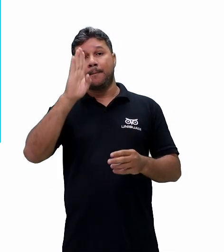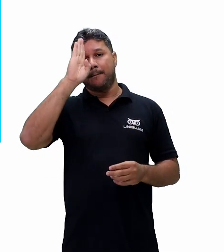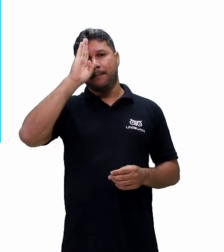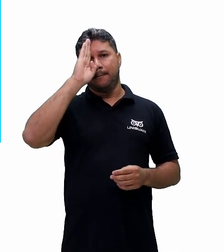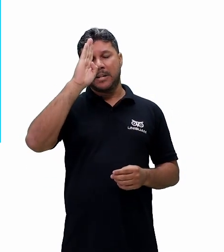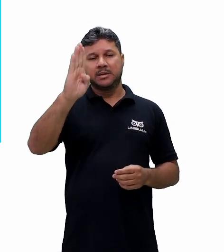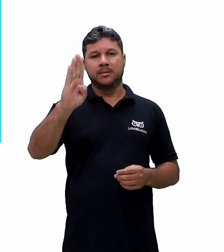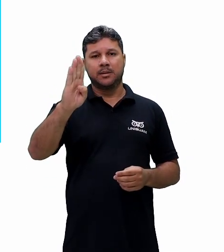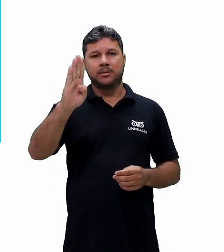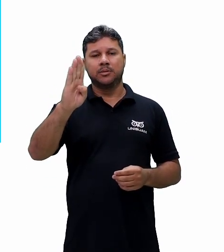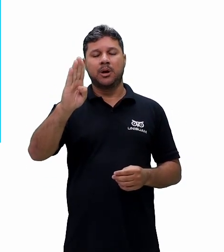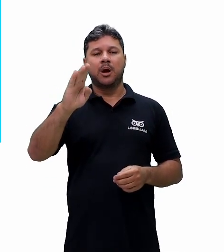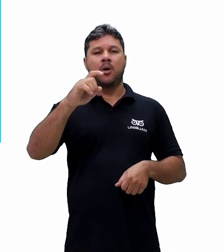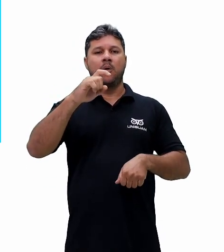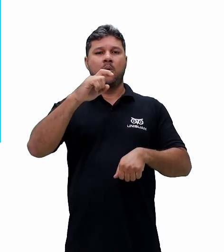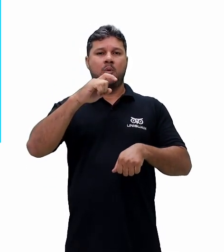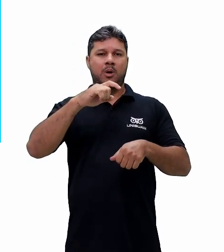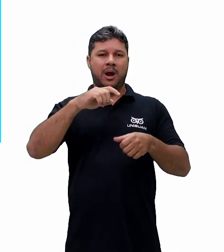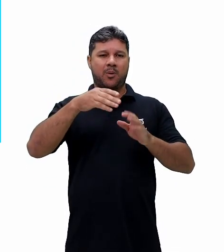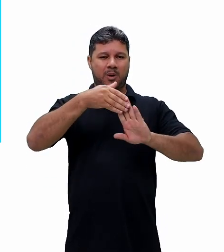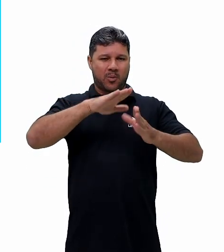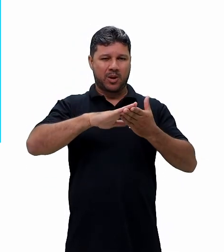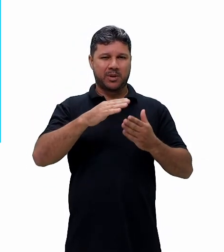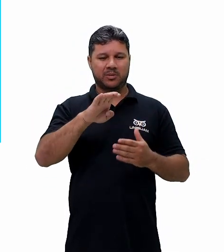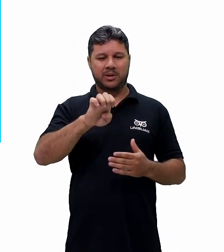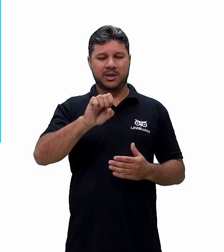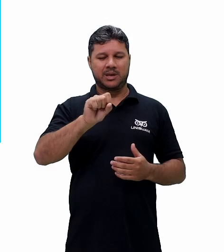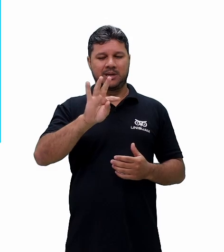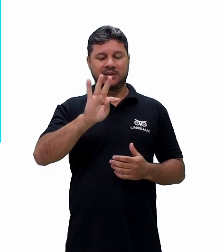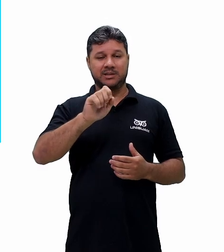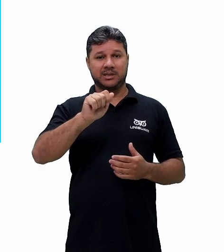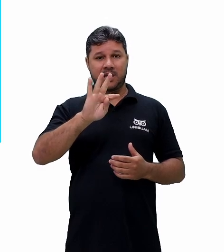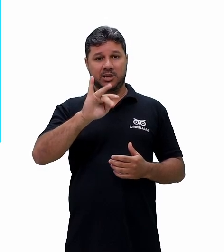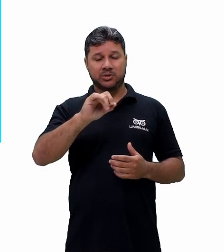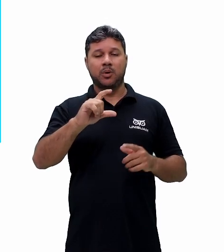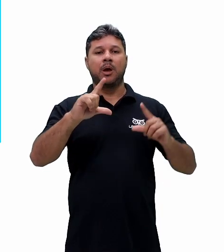forma crônica, principalmente o alongamento estático,